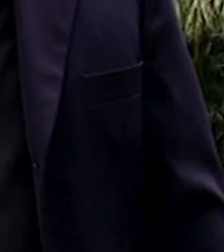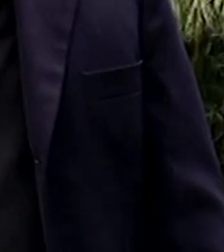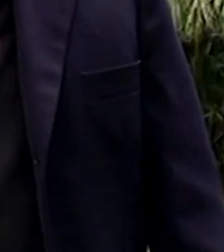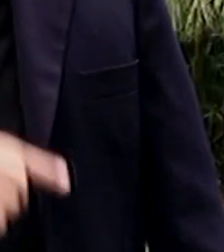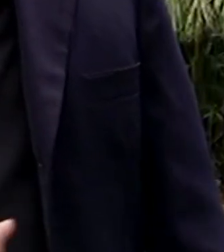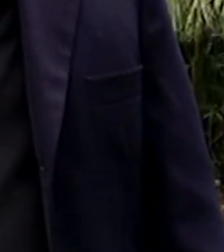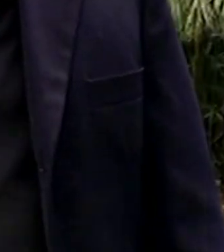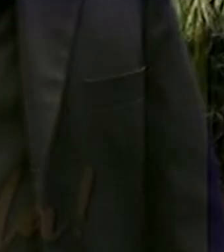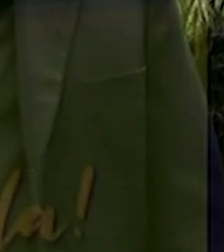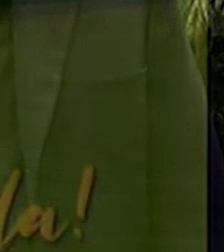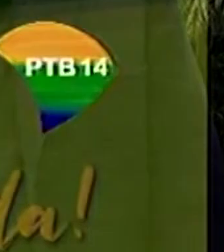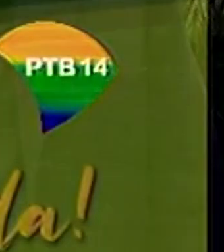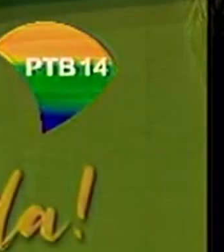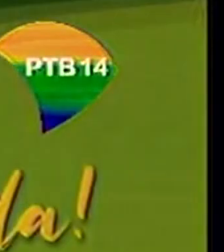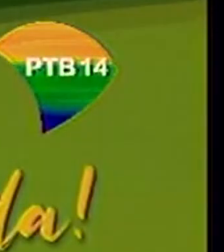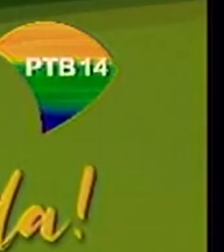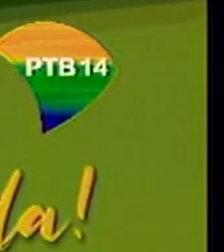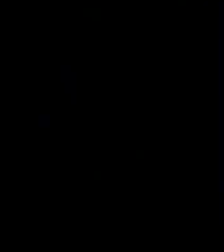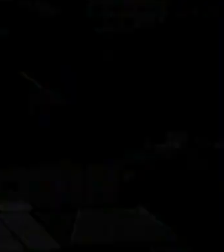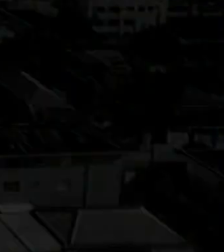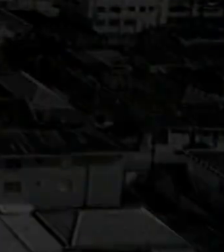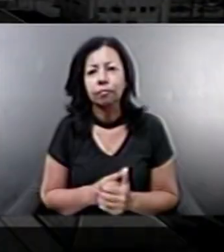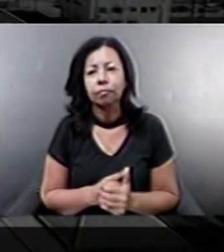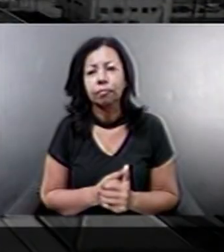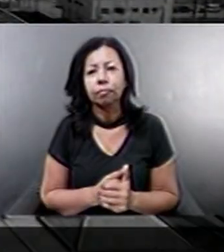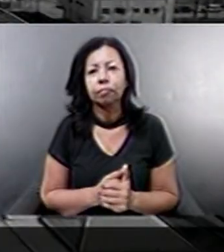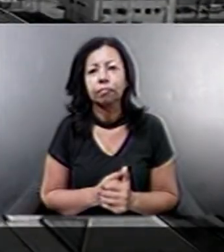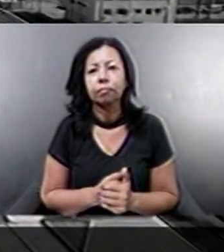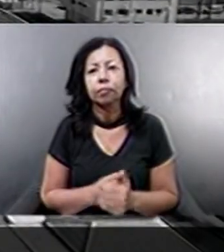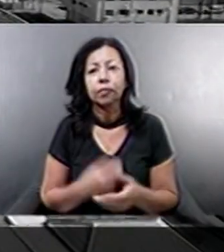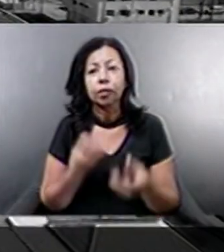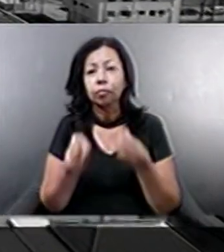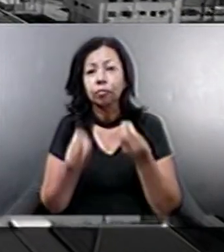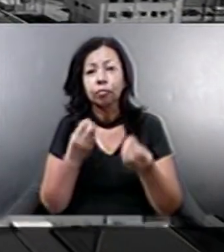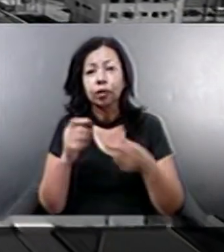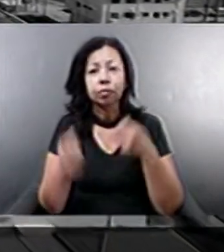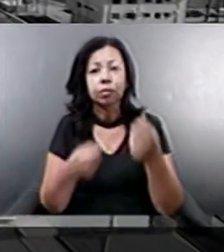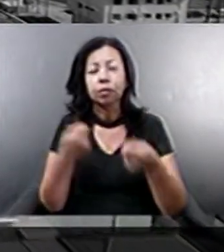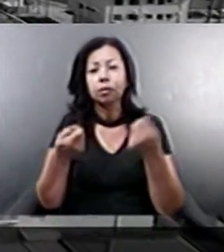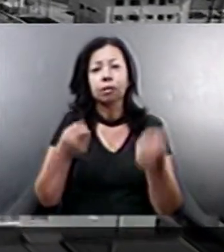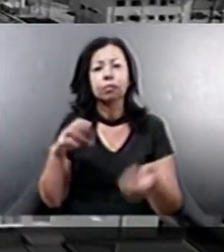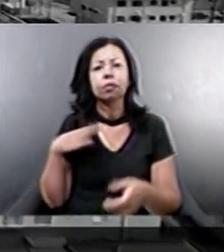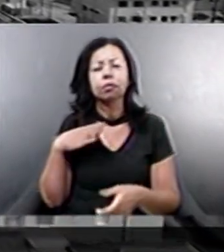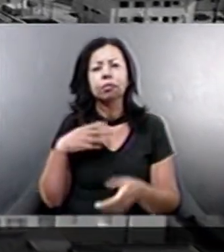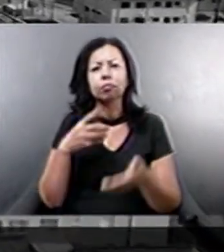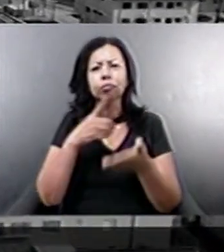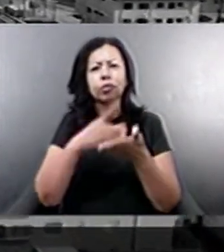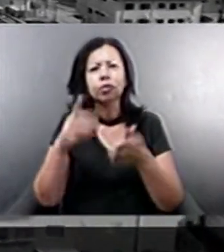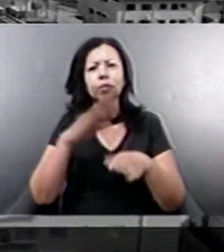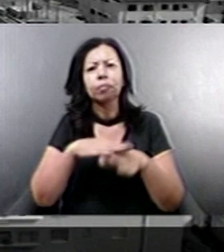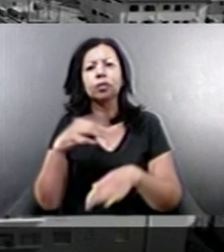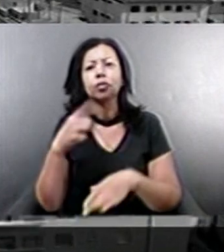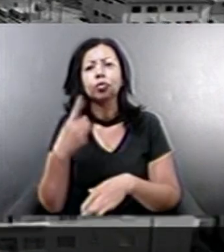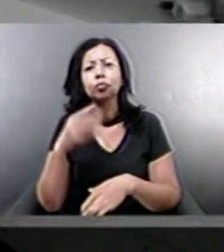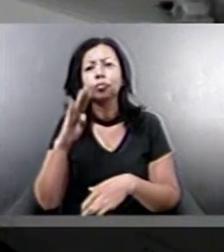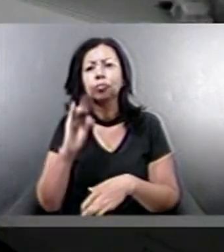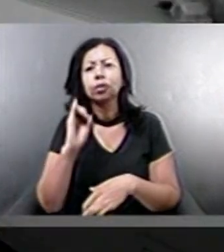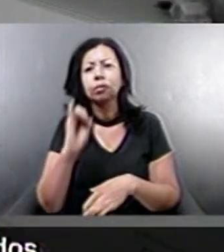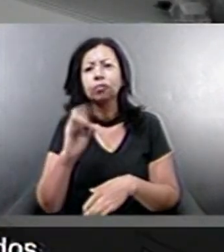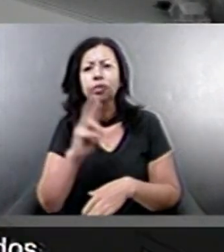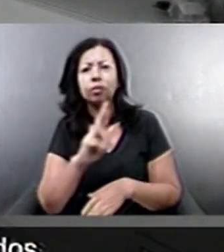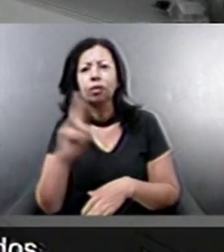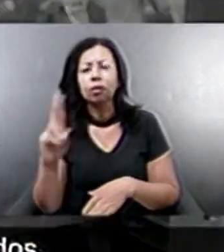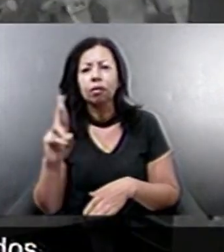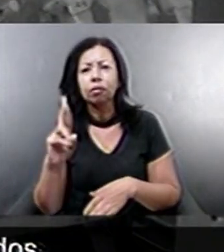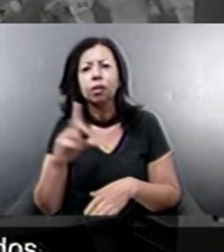Vote Pedro de Sá 14. Como administrar uma cidade que soma dívidas de mais de R$1 bilhão?